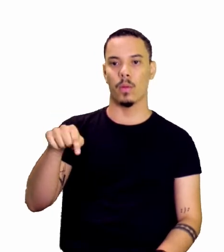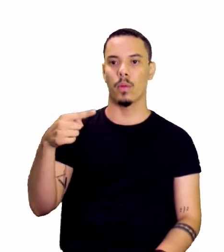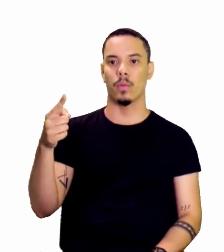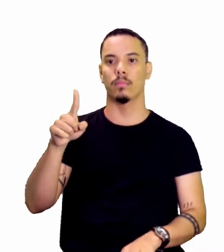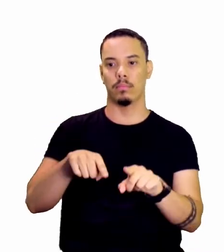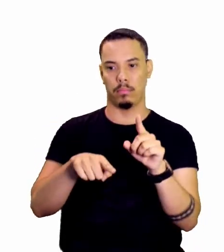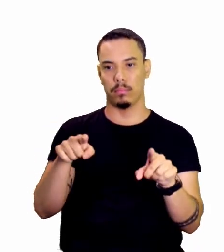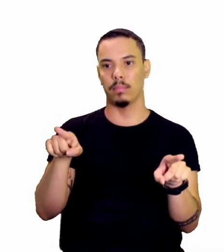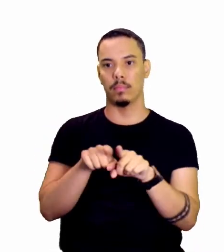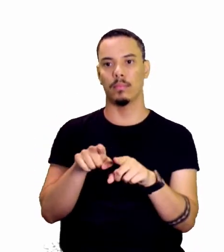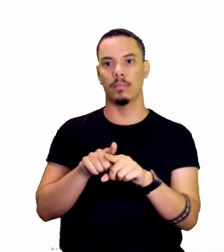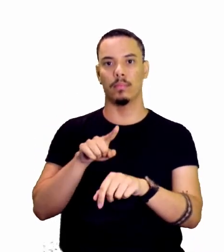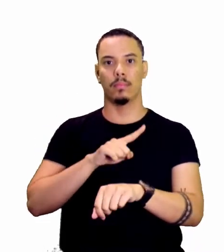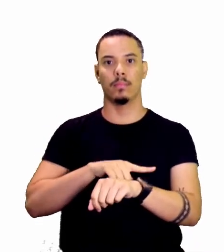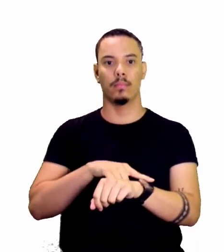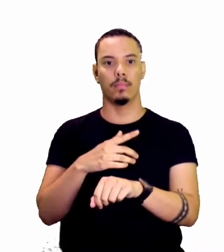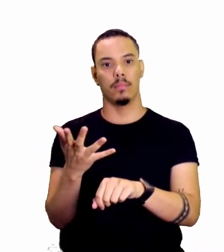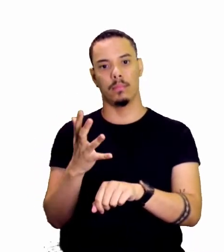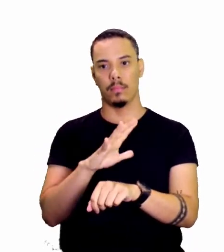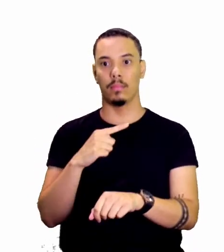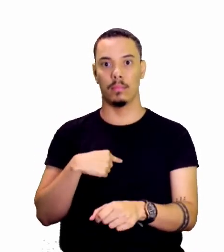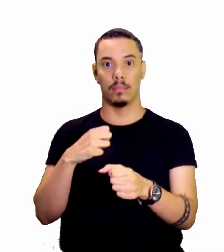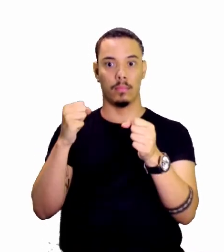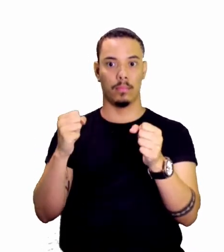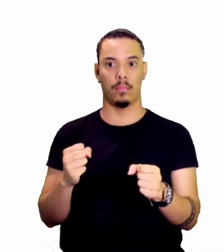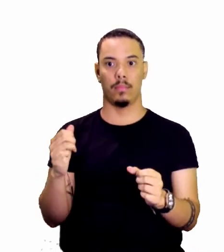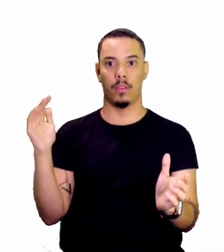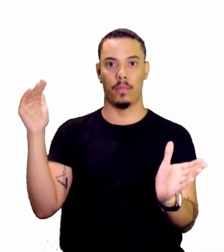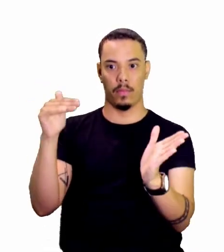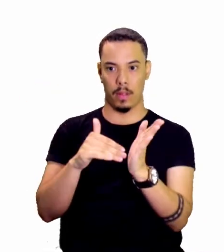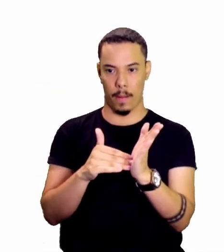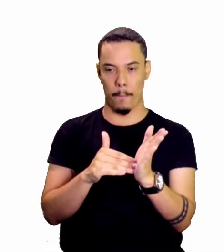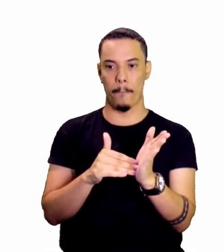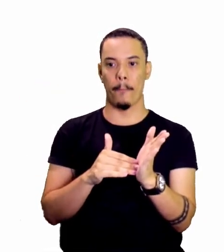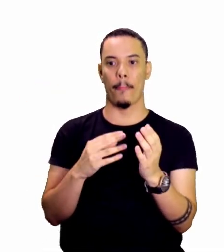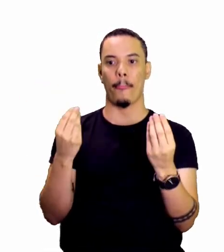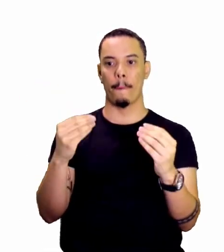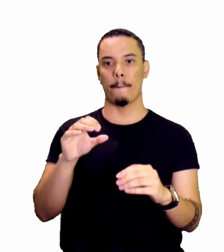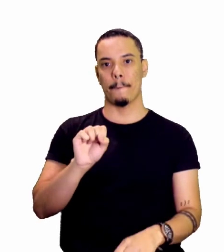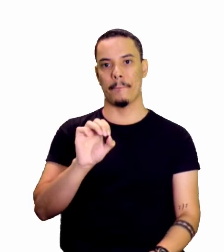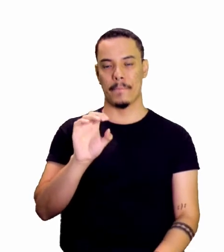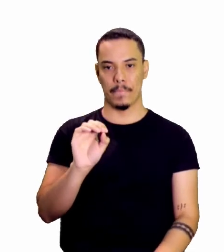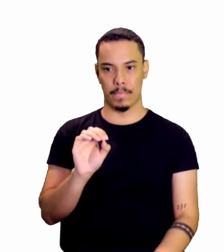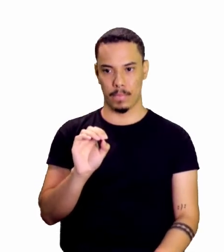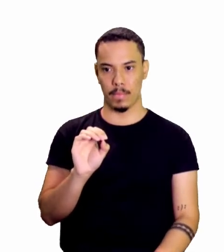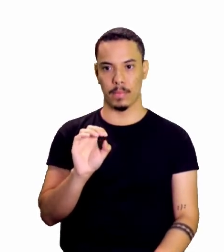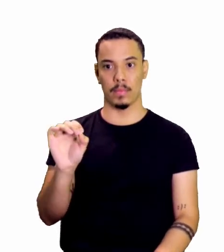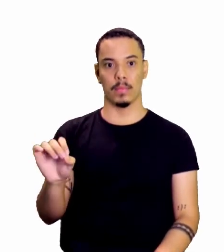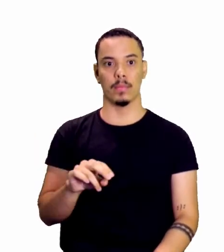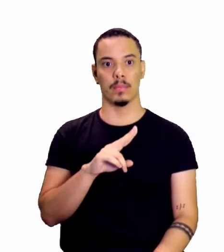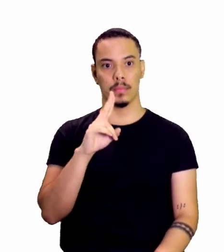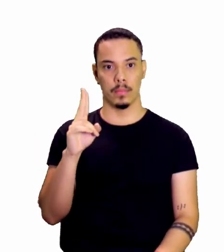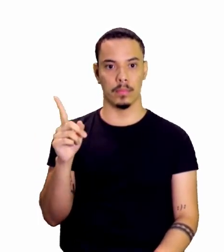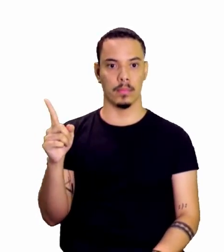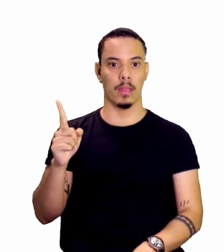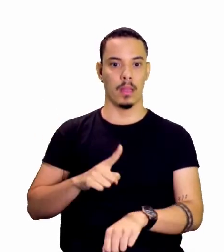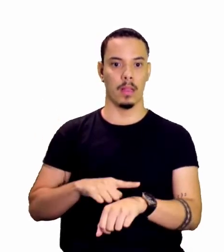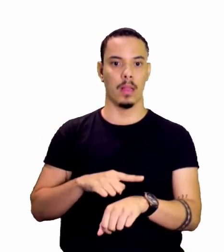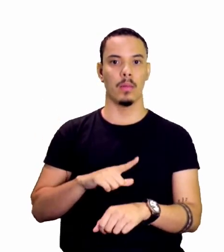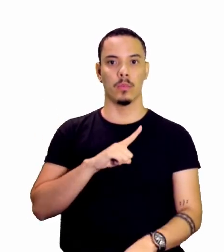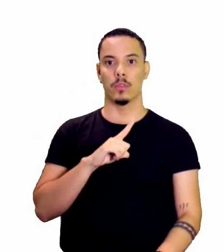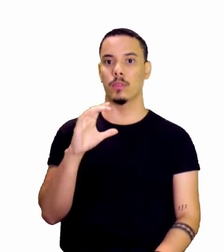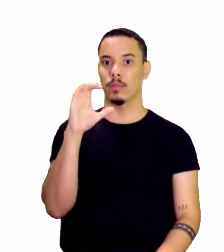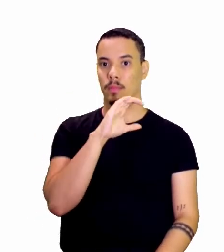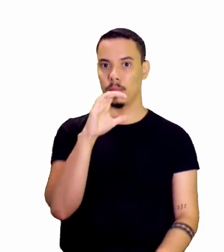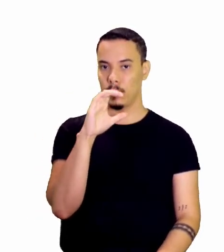mais uma variação Zinho de tempo né para eu poder ter um tempo final aqui ele já tava 80 Então estantaneamente nesse tempo eu tinha